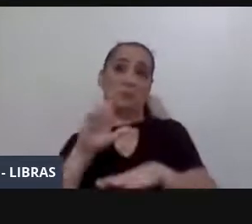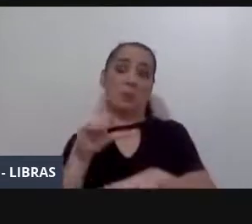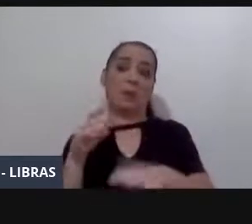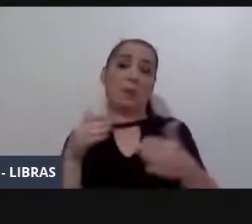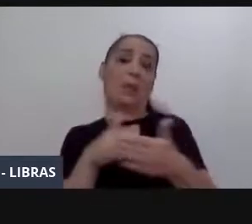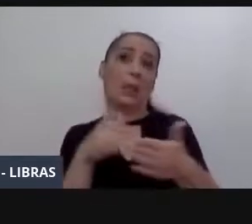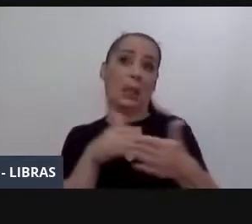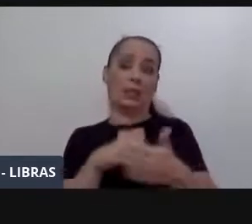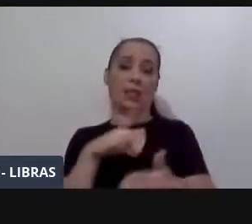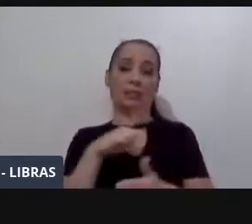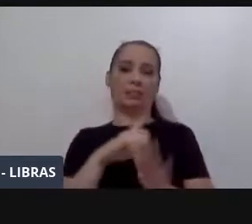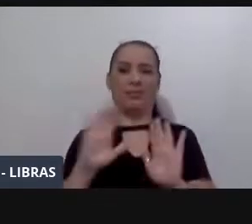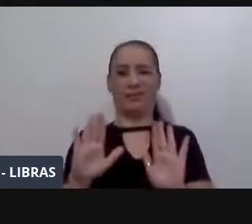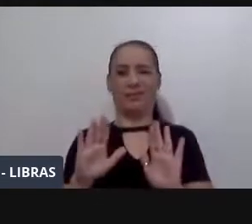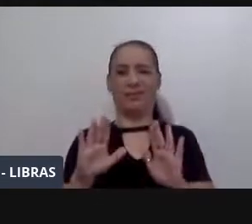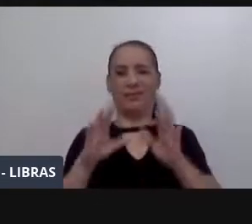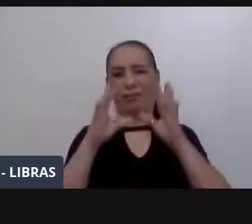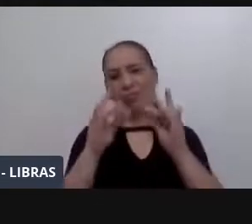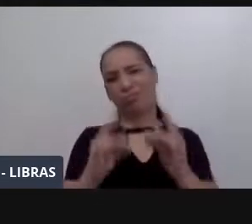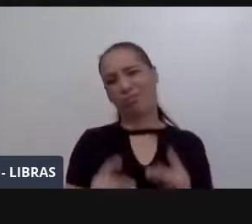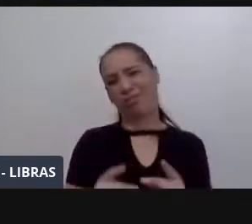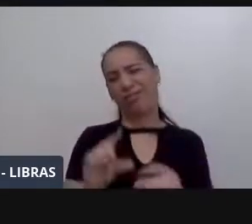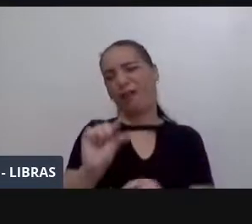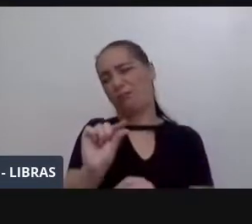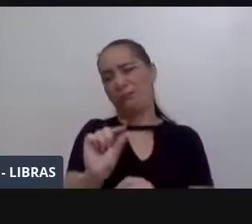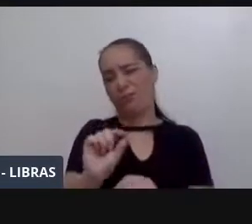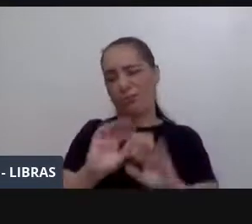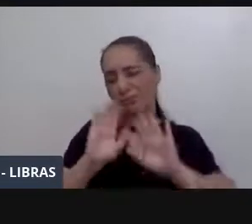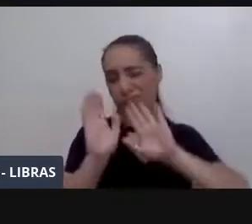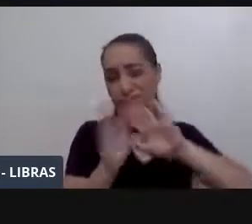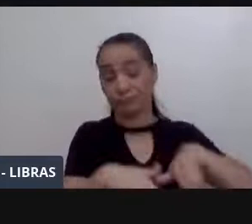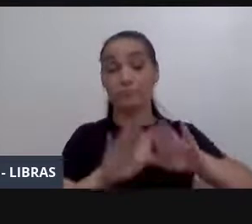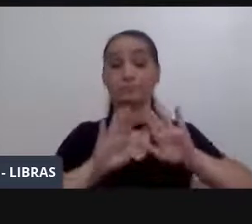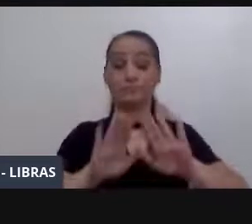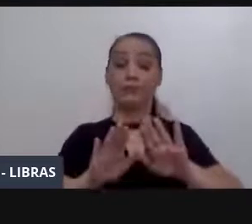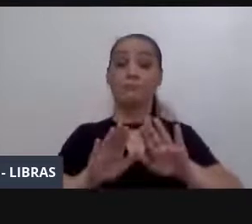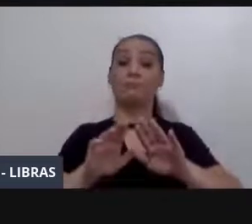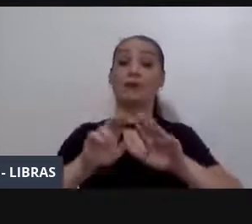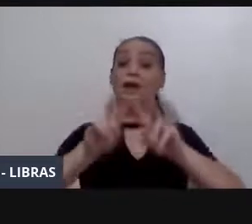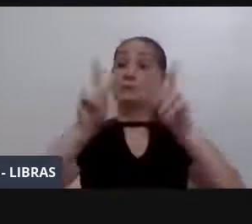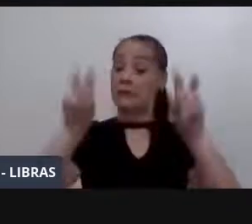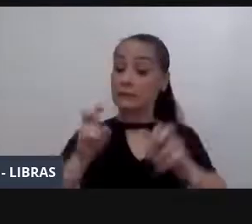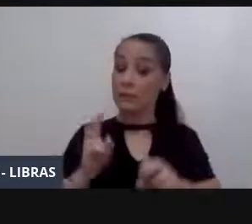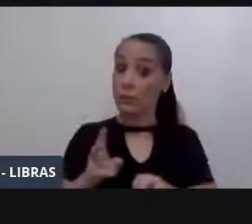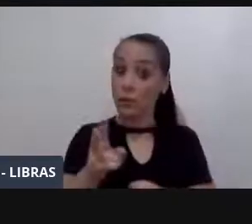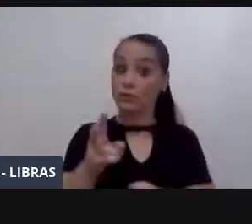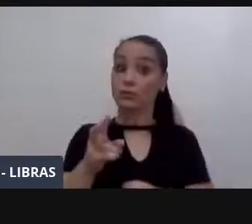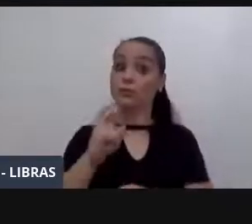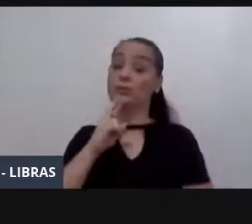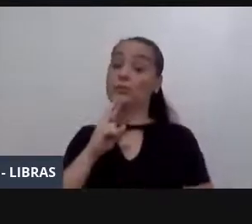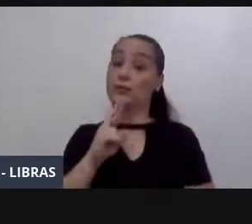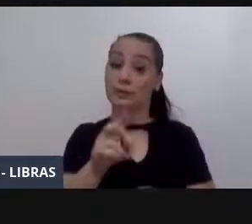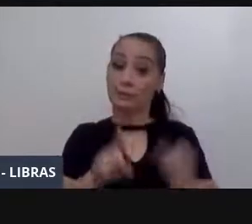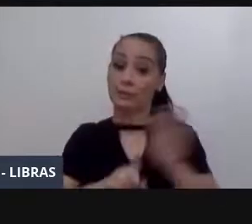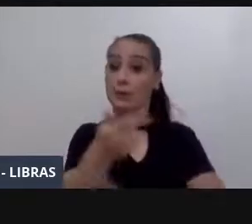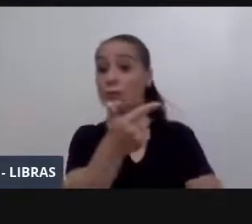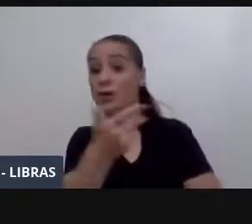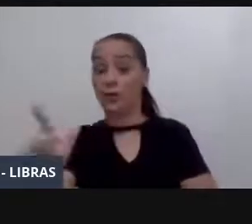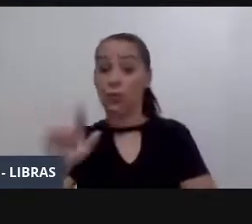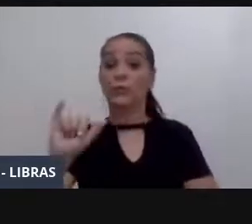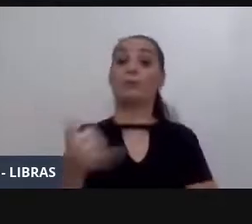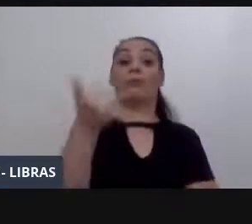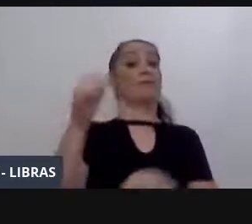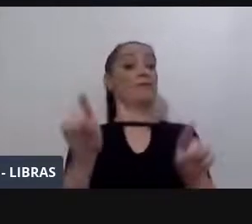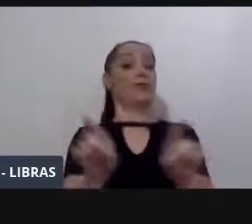menores, mas a questão que continua e que, na verdade, e também aproveito para responder a outra pergunta que não foi